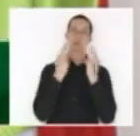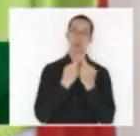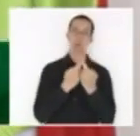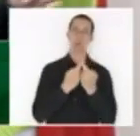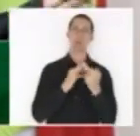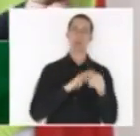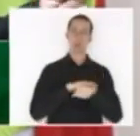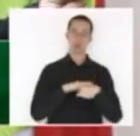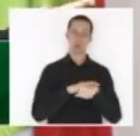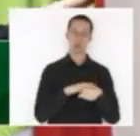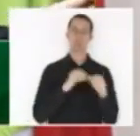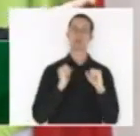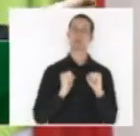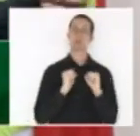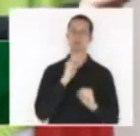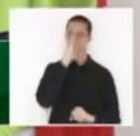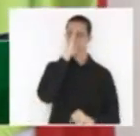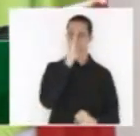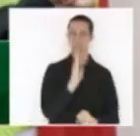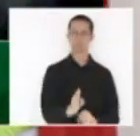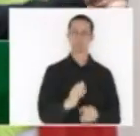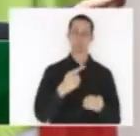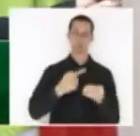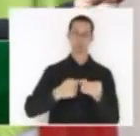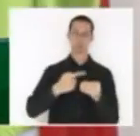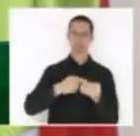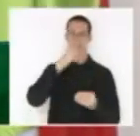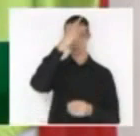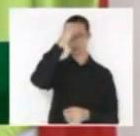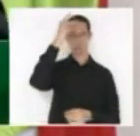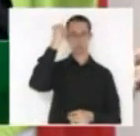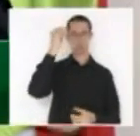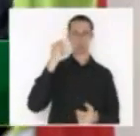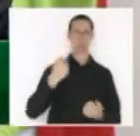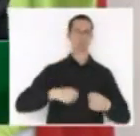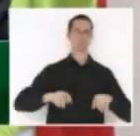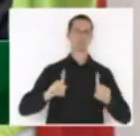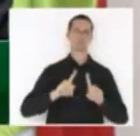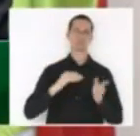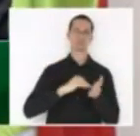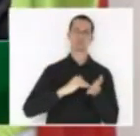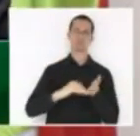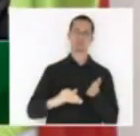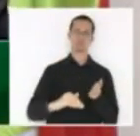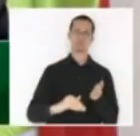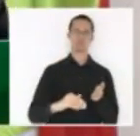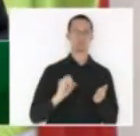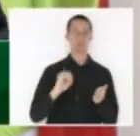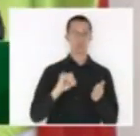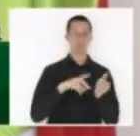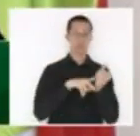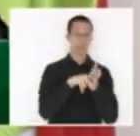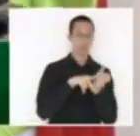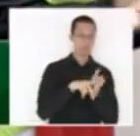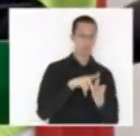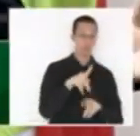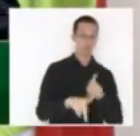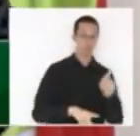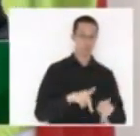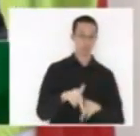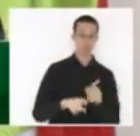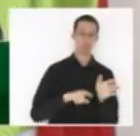então não precisa mais, e essa, garanto que fazer uma pesquisa pública aí é